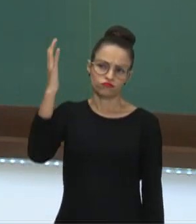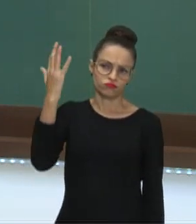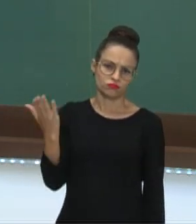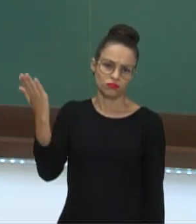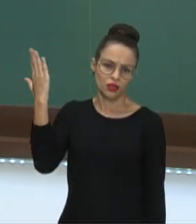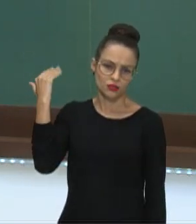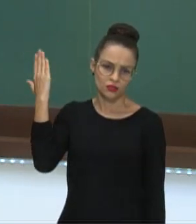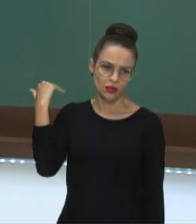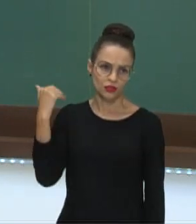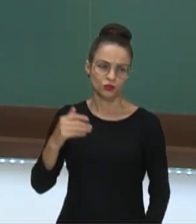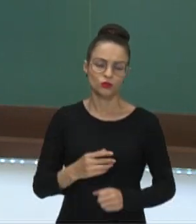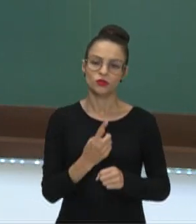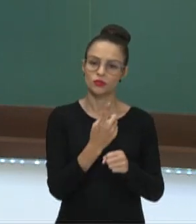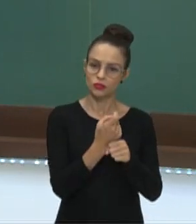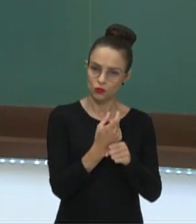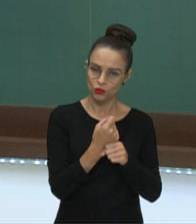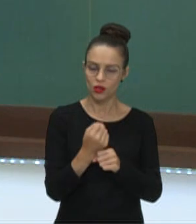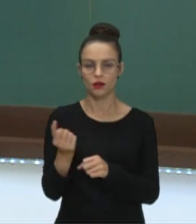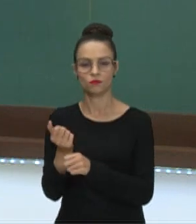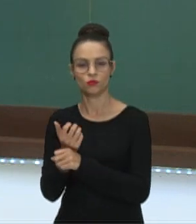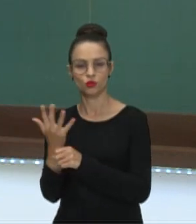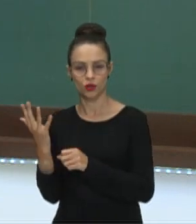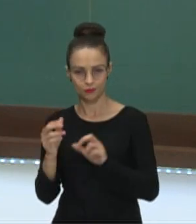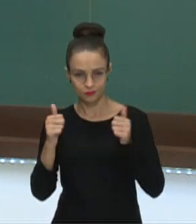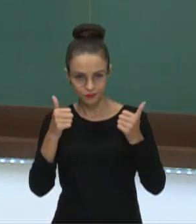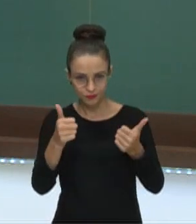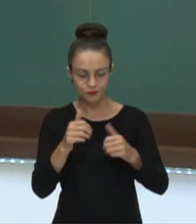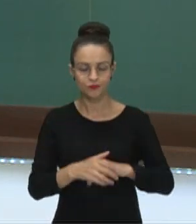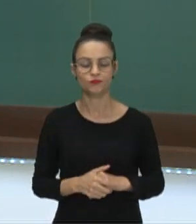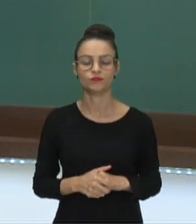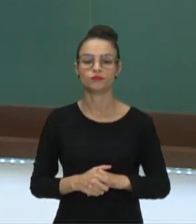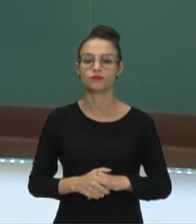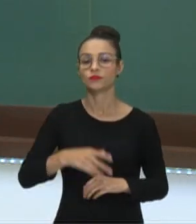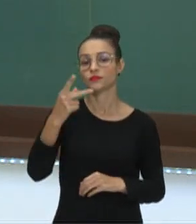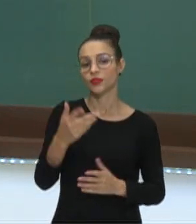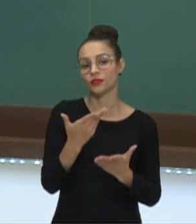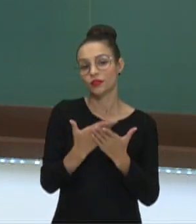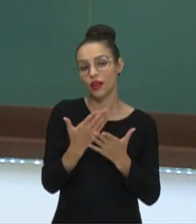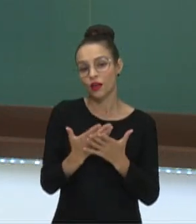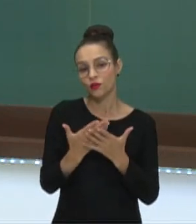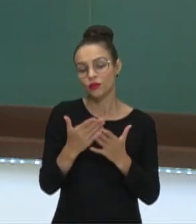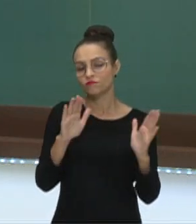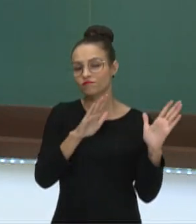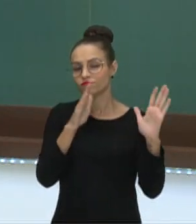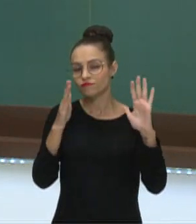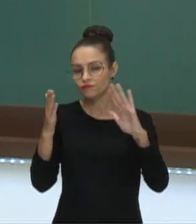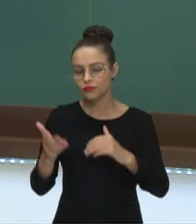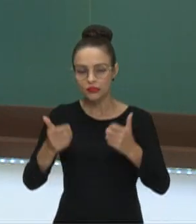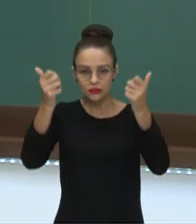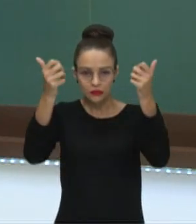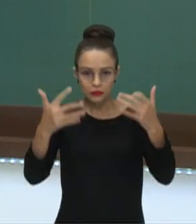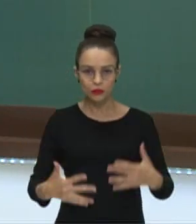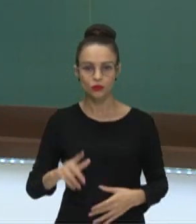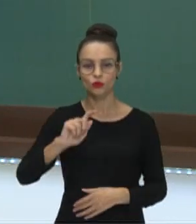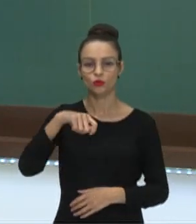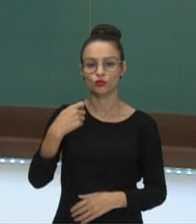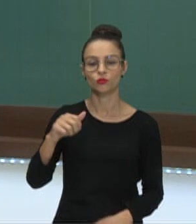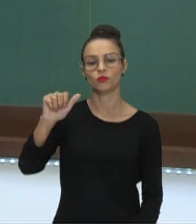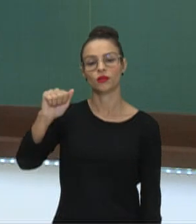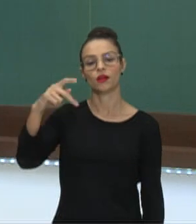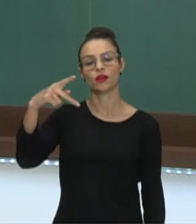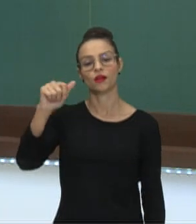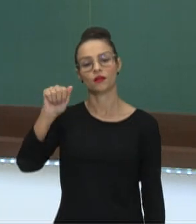aconteceram, singular e plural. Tranquilo? Então, nesse vídeo, nós falamos sobre o